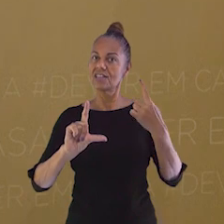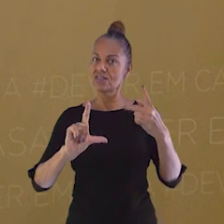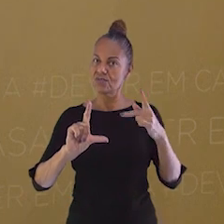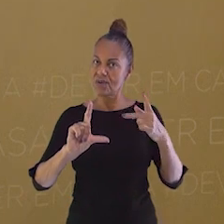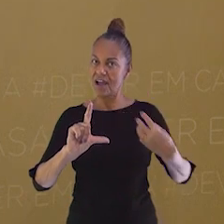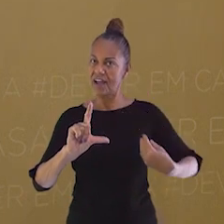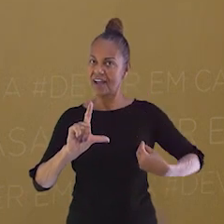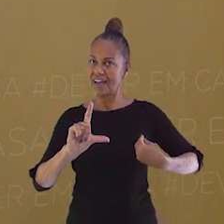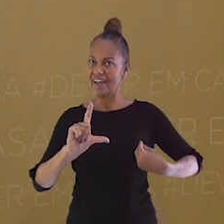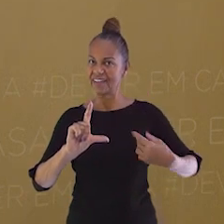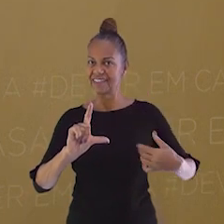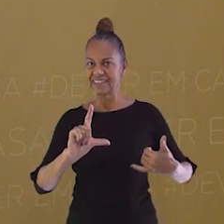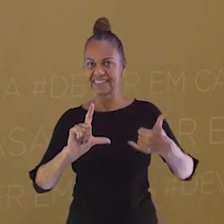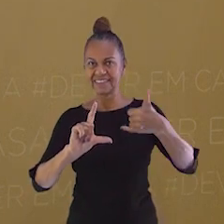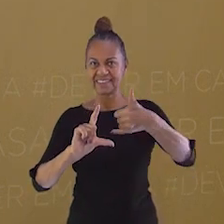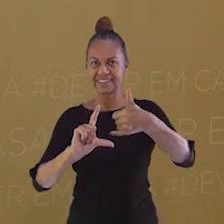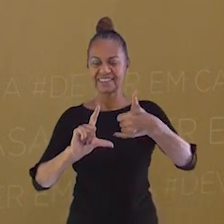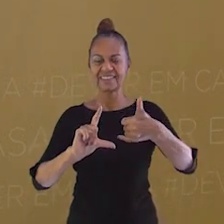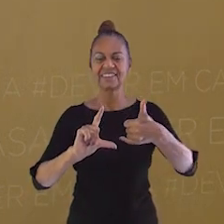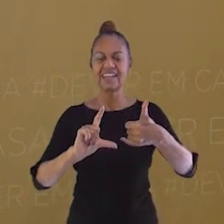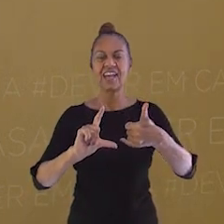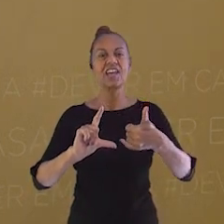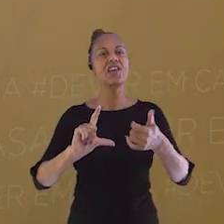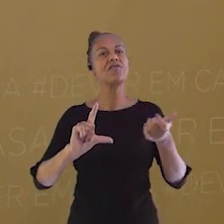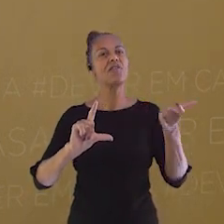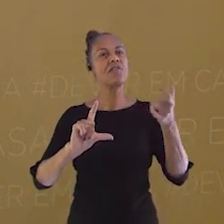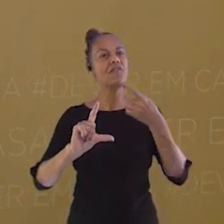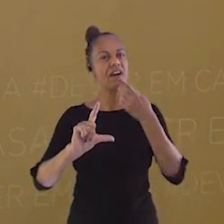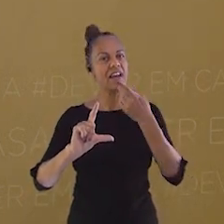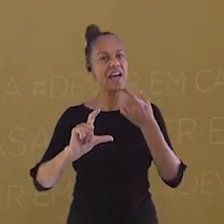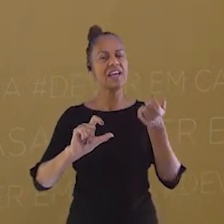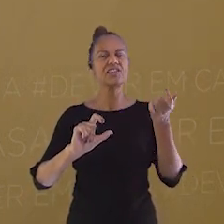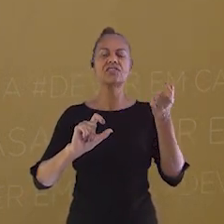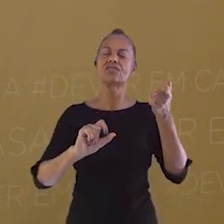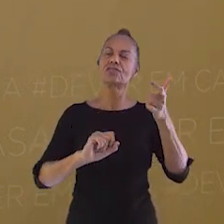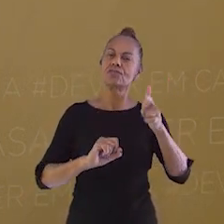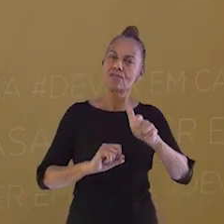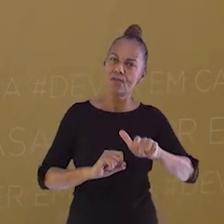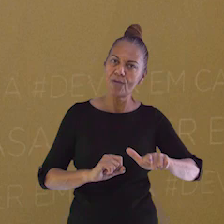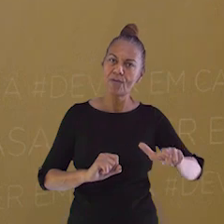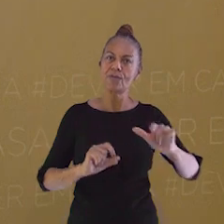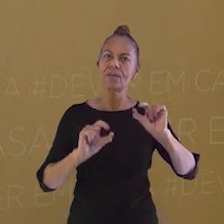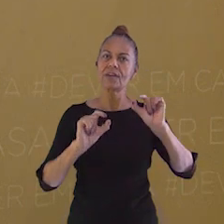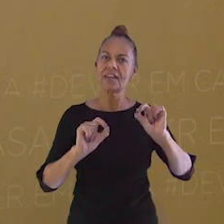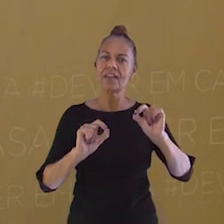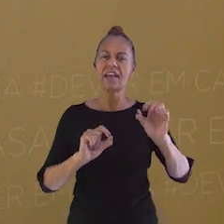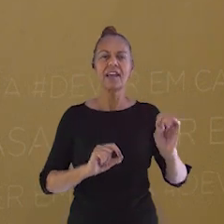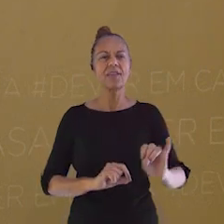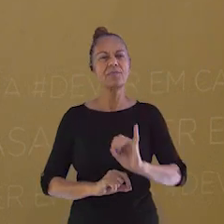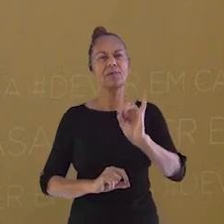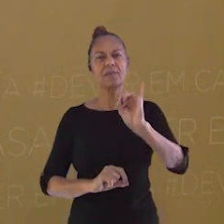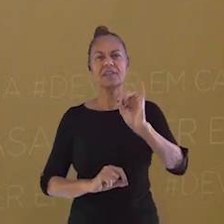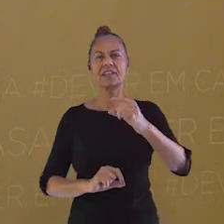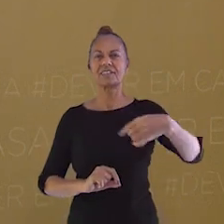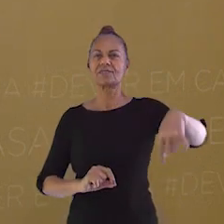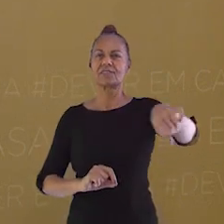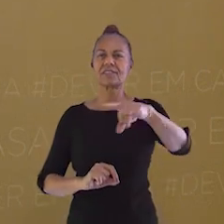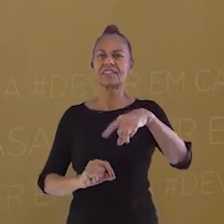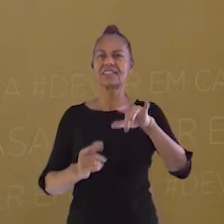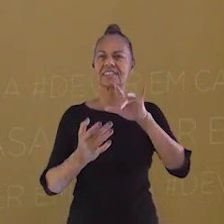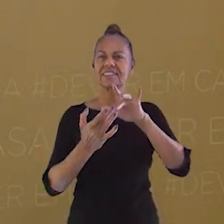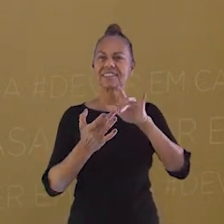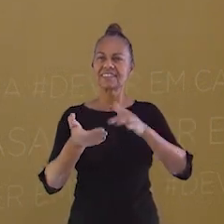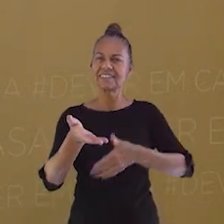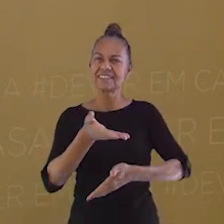na tela e registre sua presença. Eu já falei e volto a repetir o quanto isso é importante para